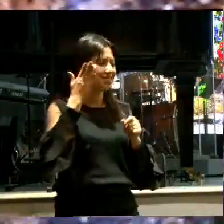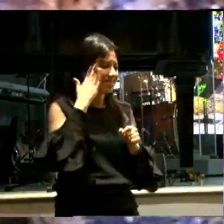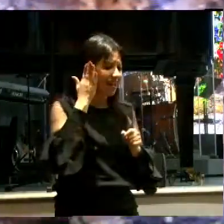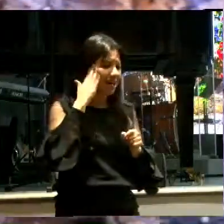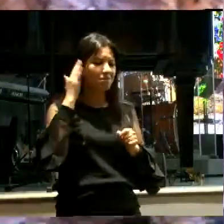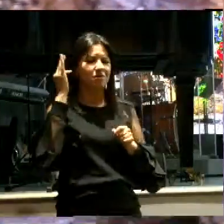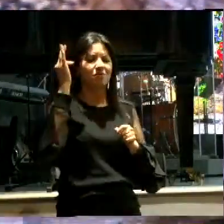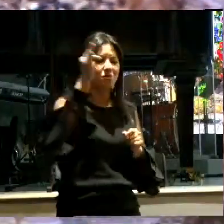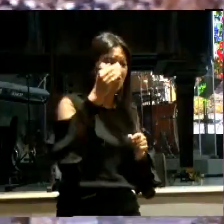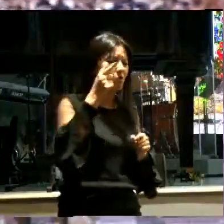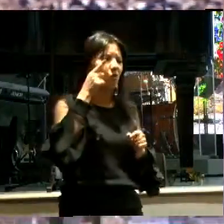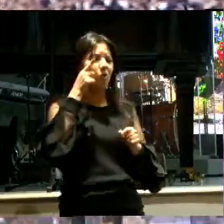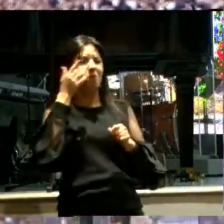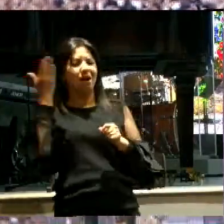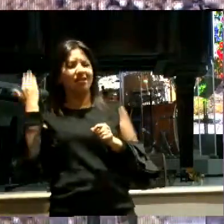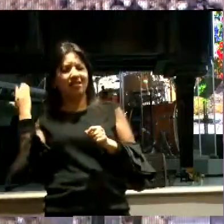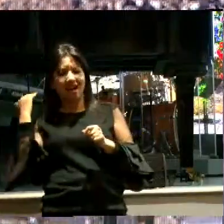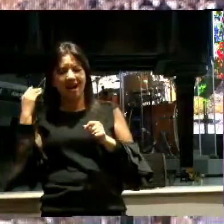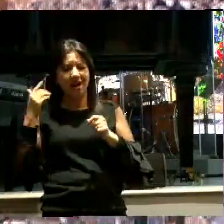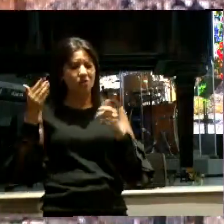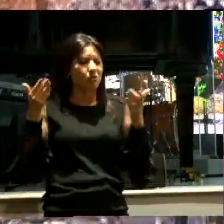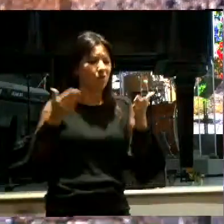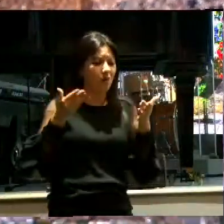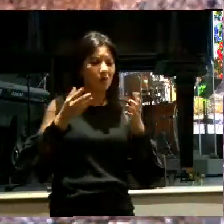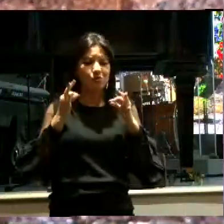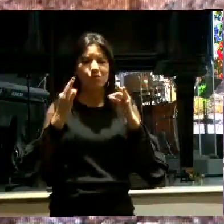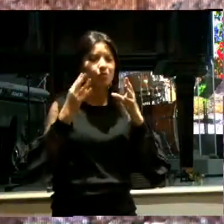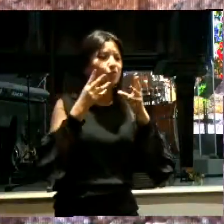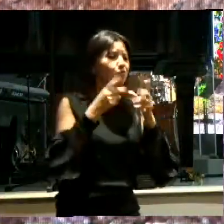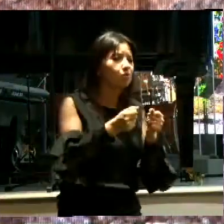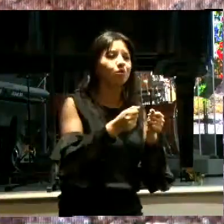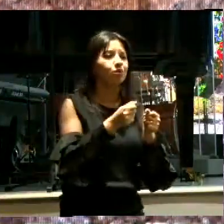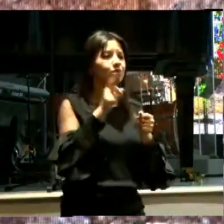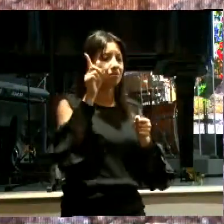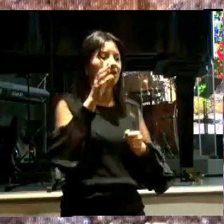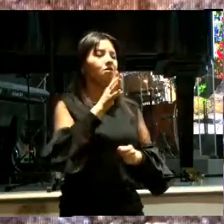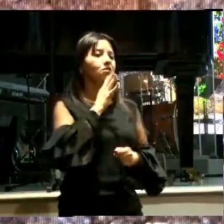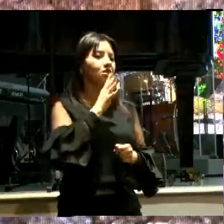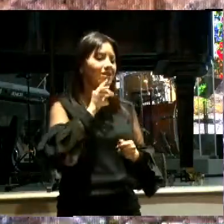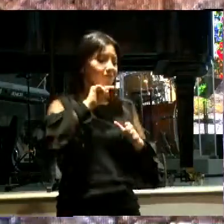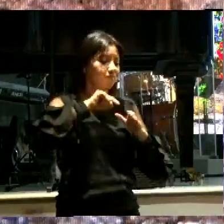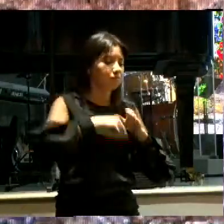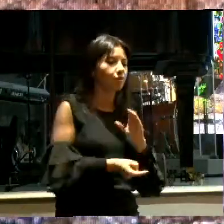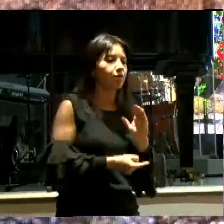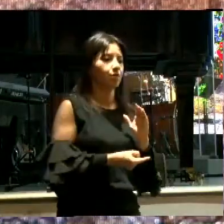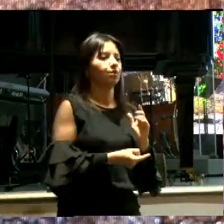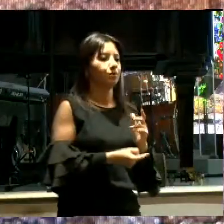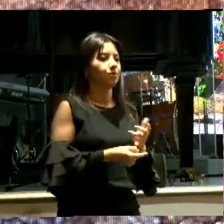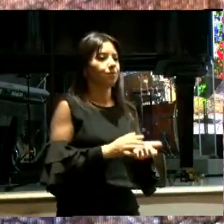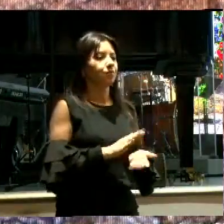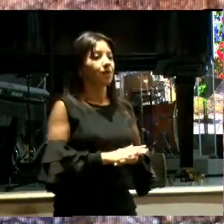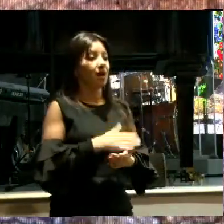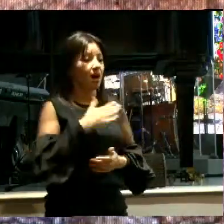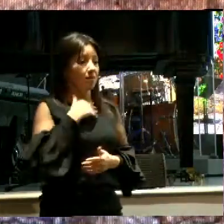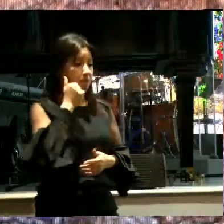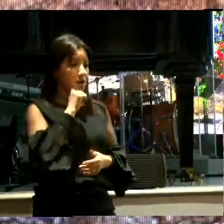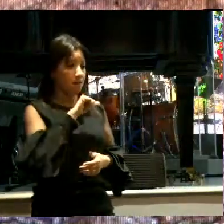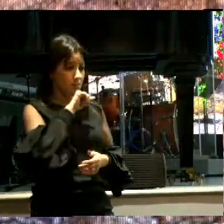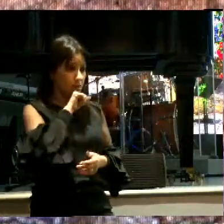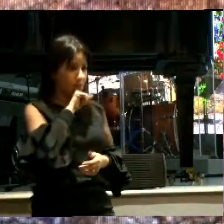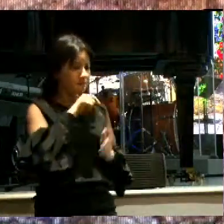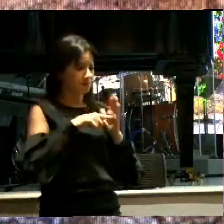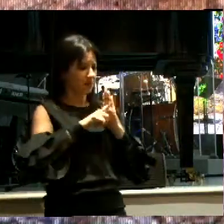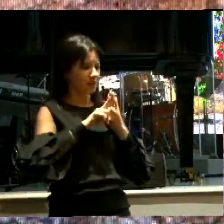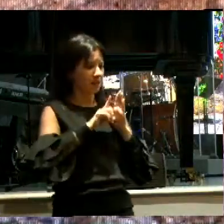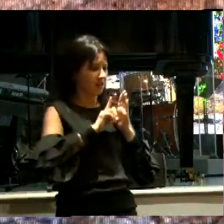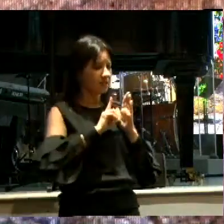estava bem, porque nem a saliva dela ela conseguia engolir. Ela teve um estreitamento de esôfago.